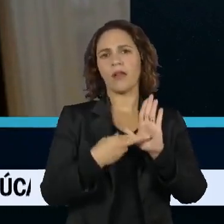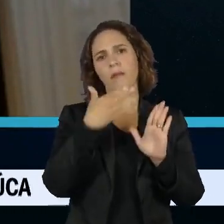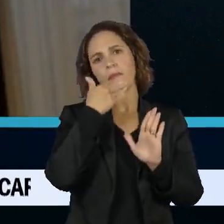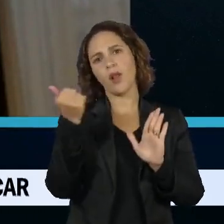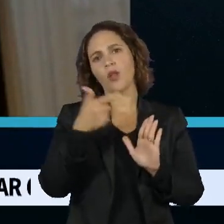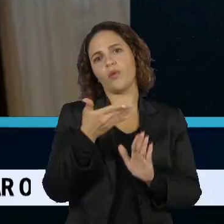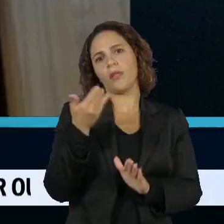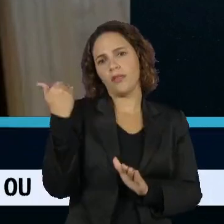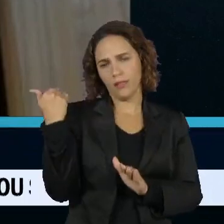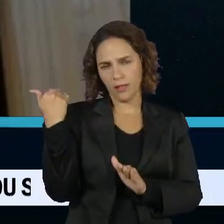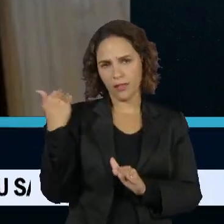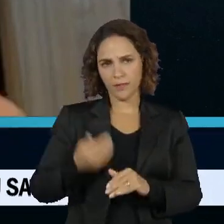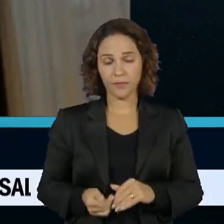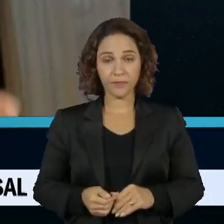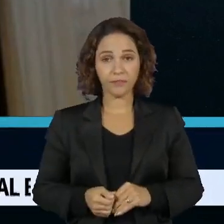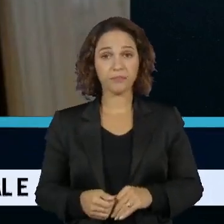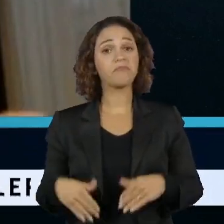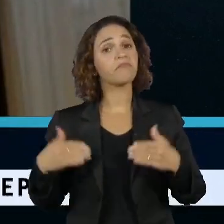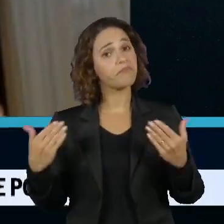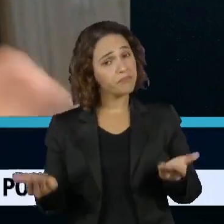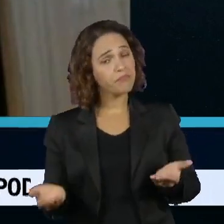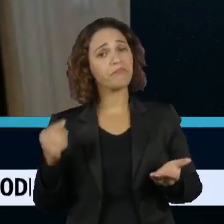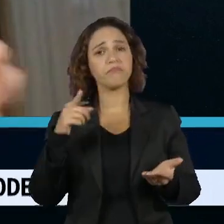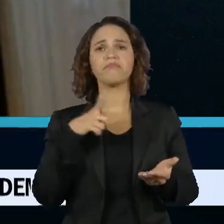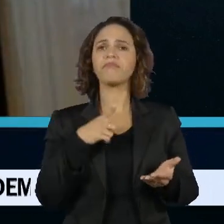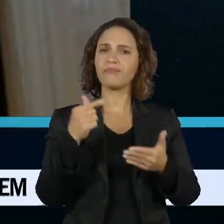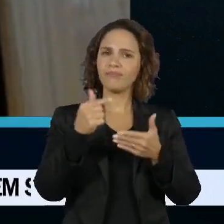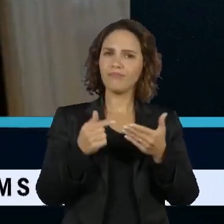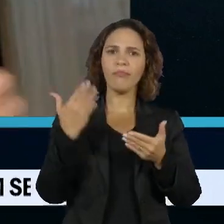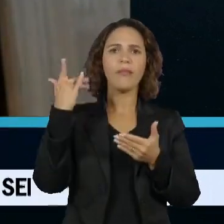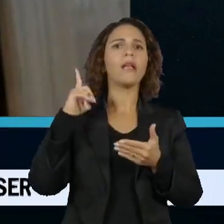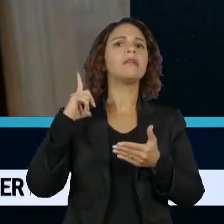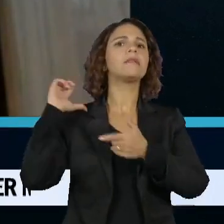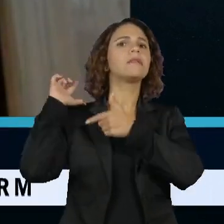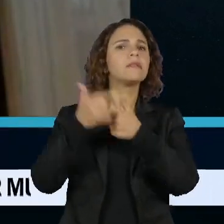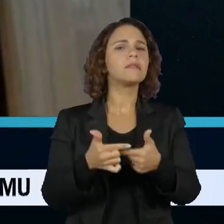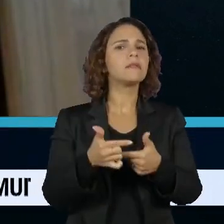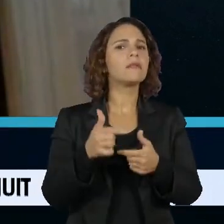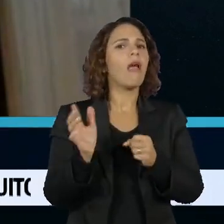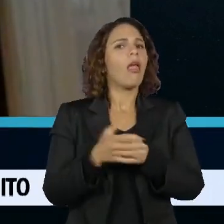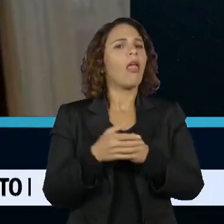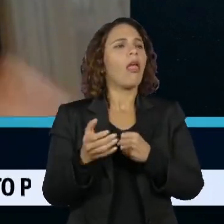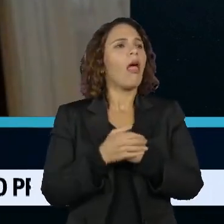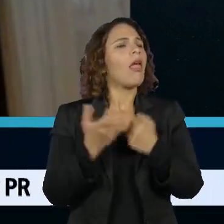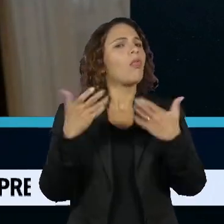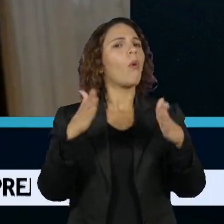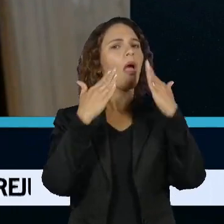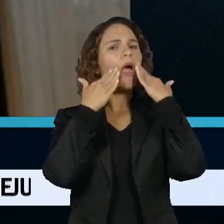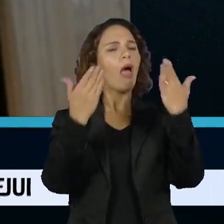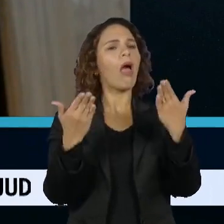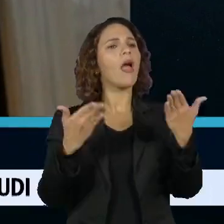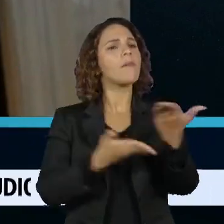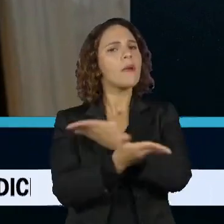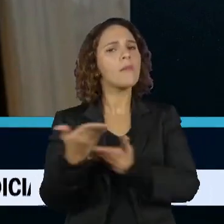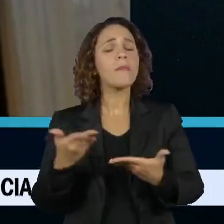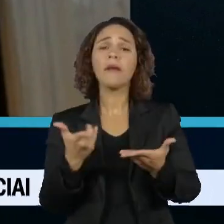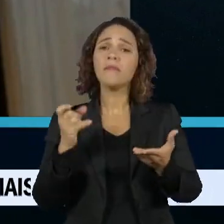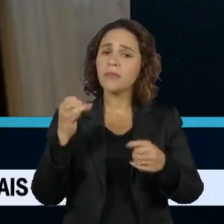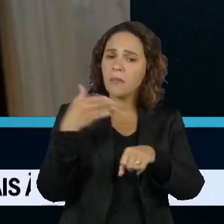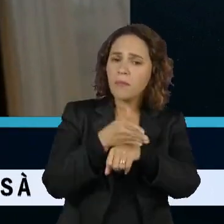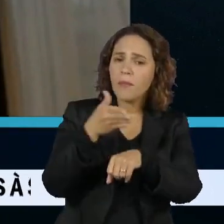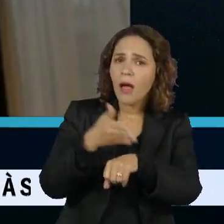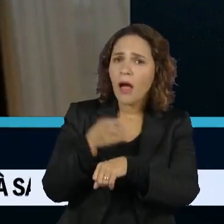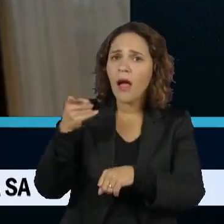teto de gastos, Então, tudo isso eram tabus que foram sendo superados com a intensa participação do